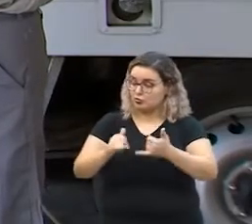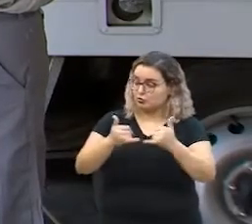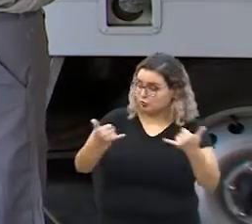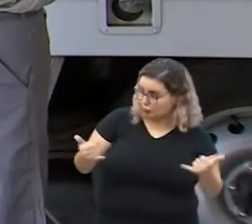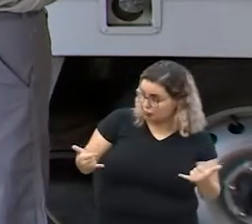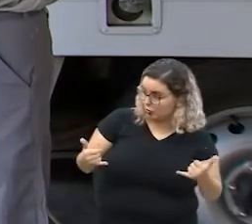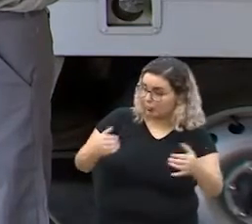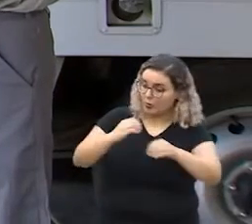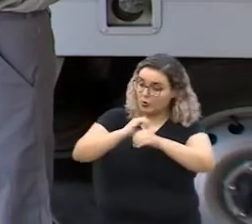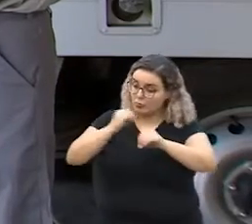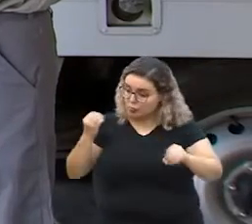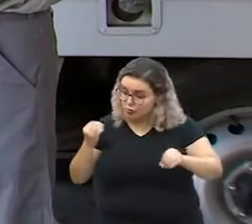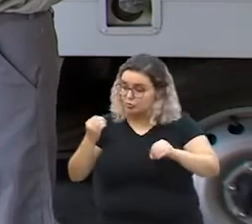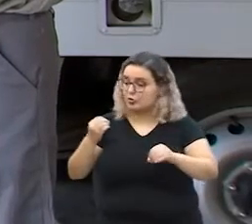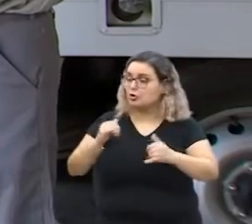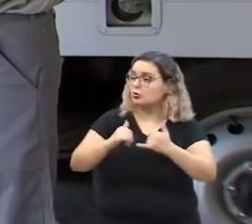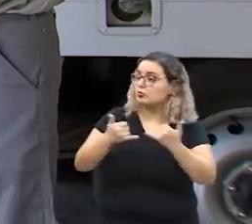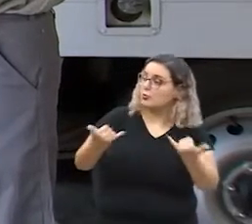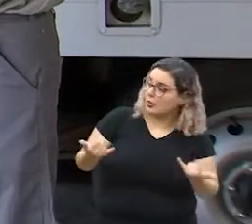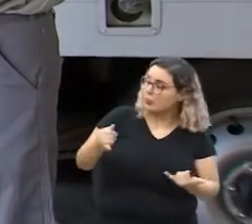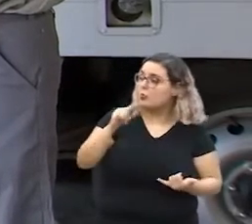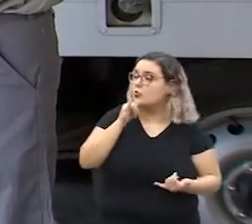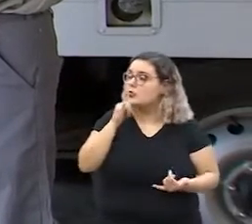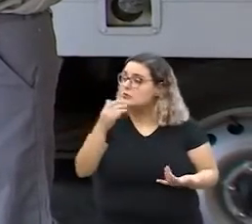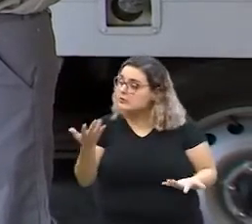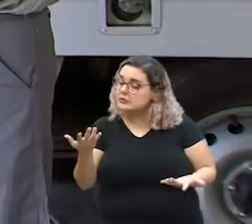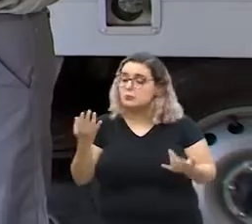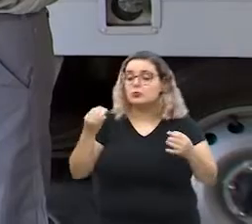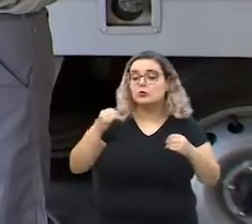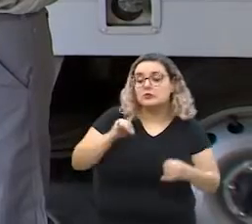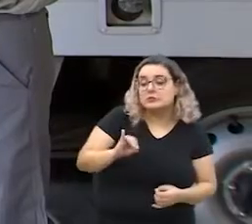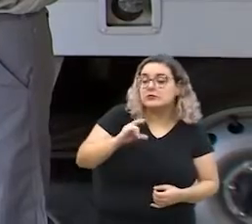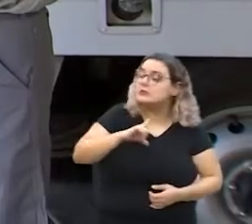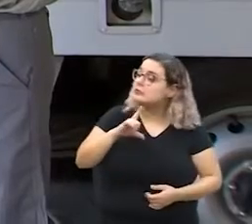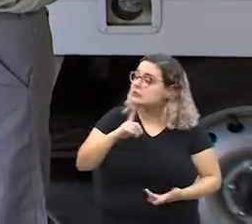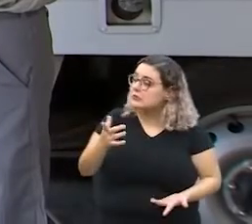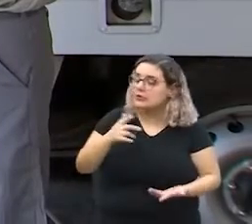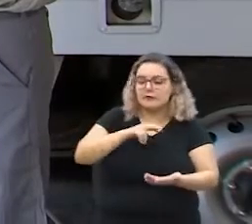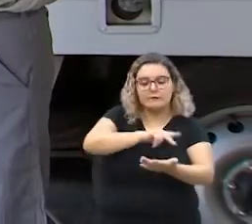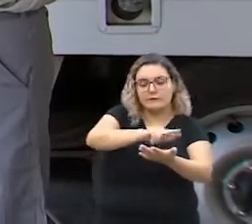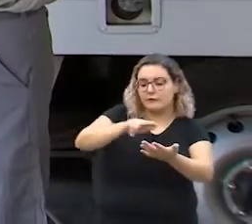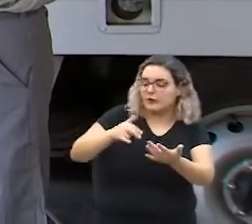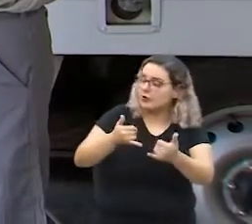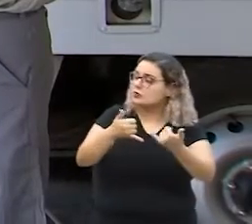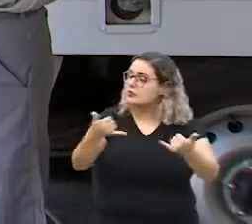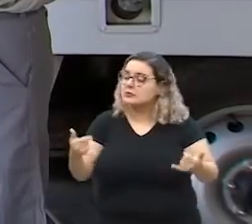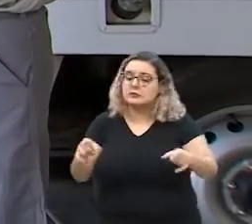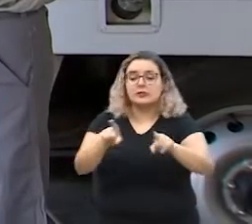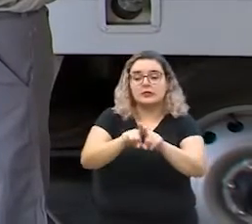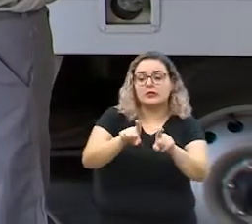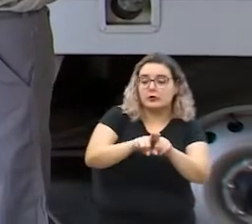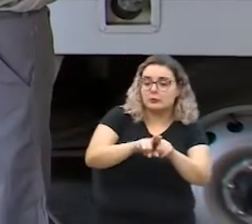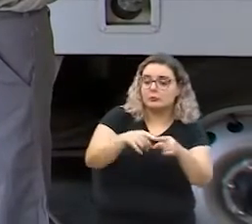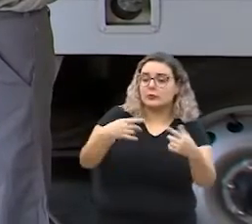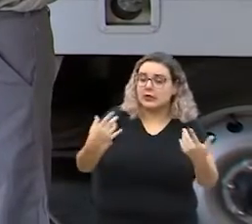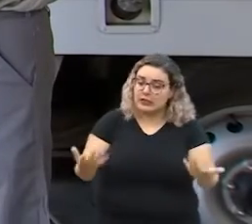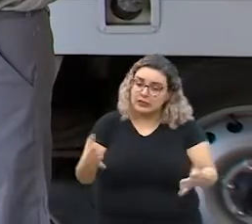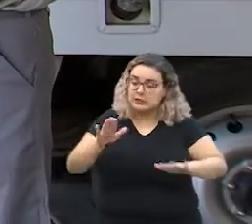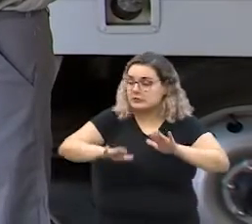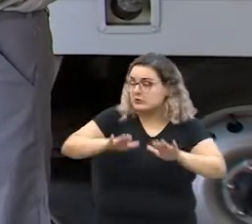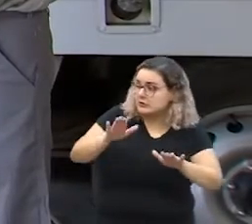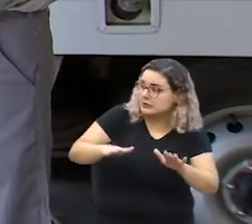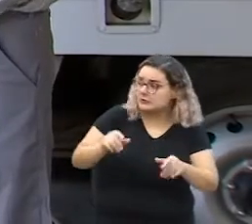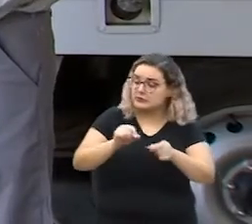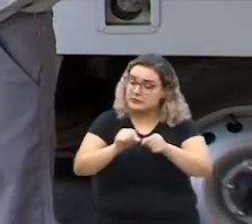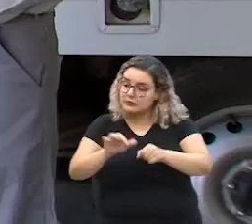eletricista para um engenheiro elétrico, por exemplo, e se tem muitos eletricistas que também acabam fazendo